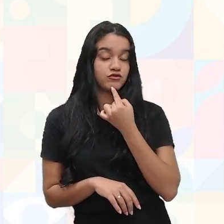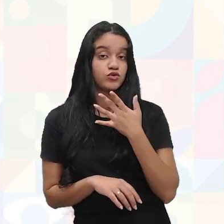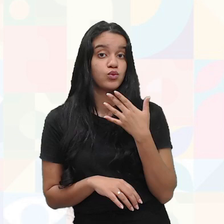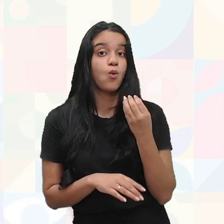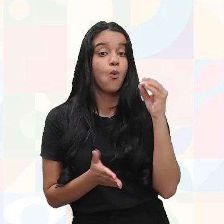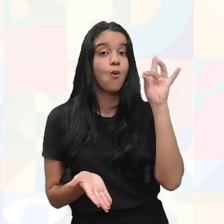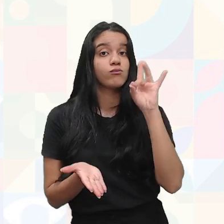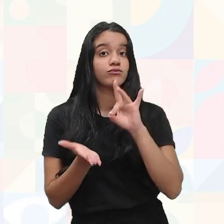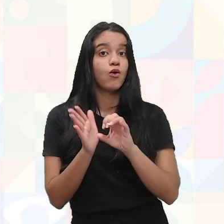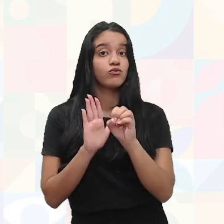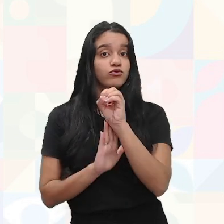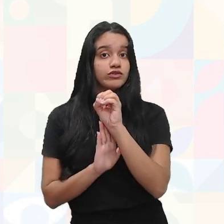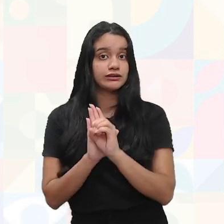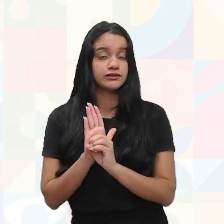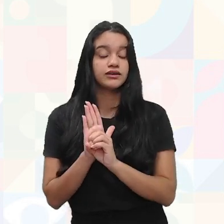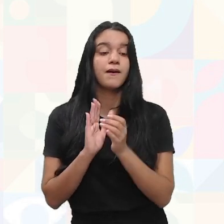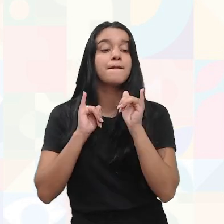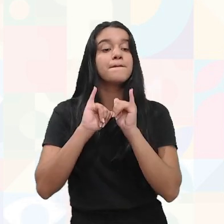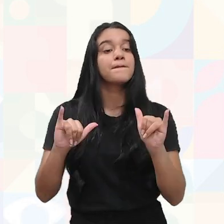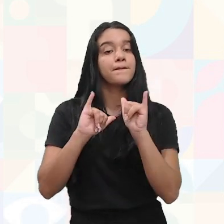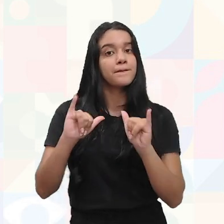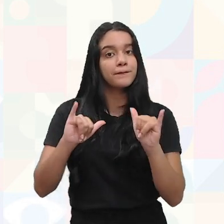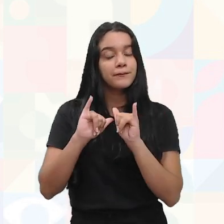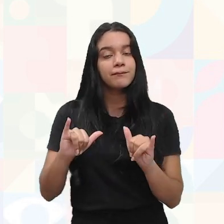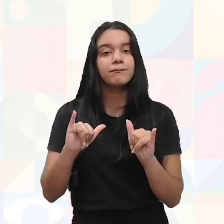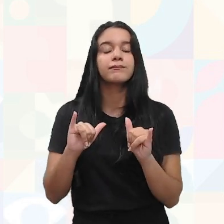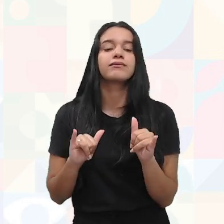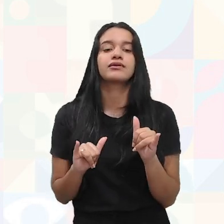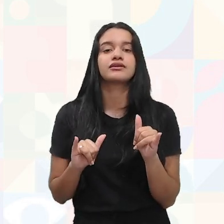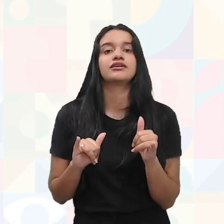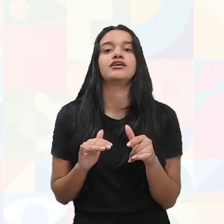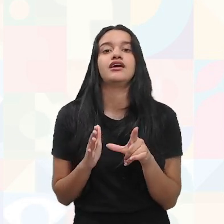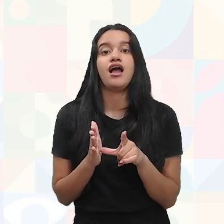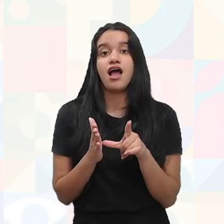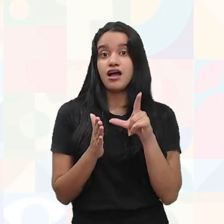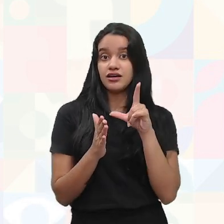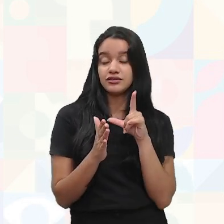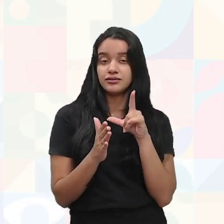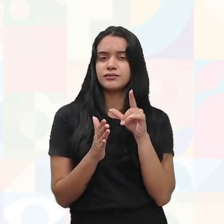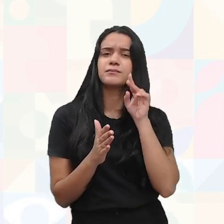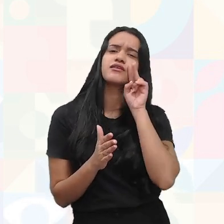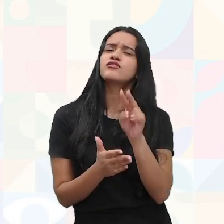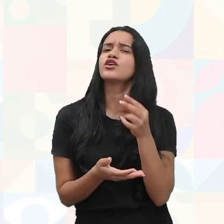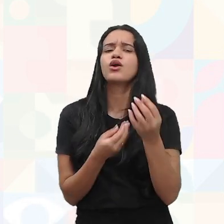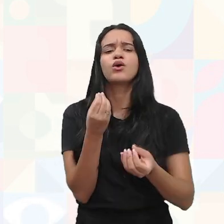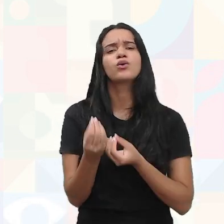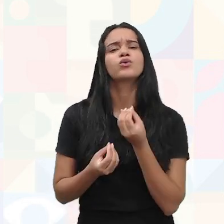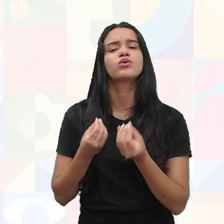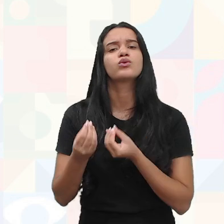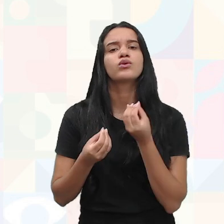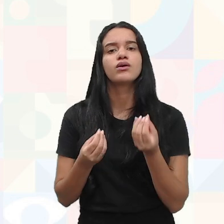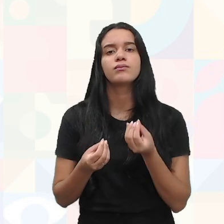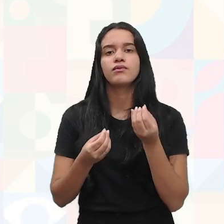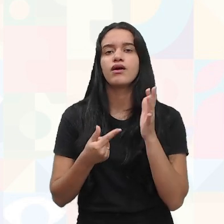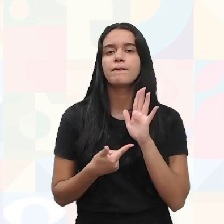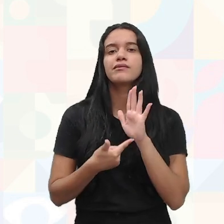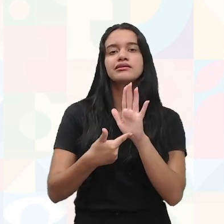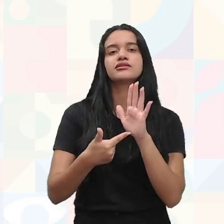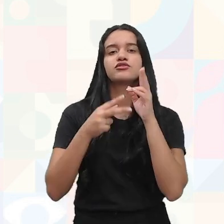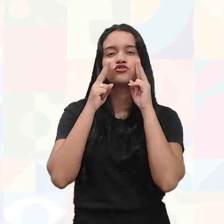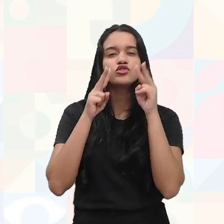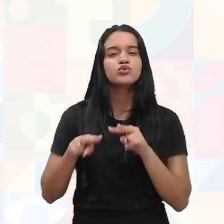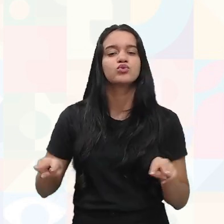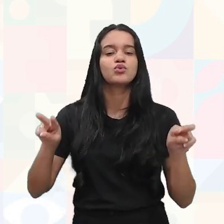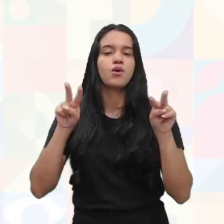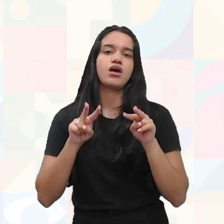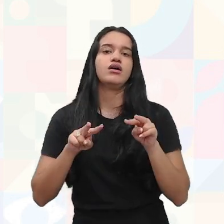publicam esse conteúdo que ele pretende publicar posteriormente para ver como é que fica a apresentação visual dele.